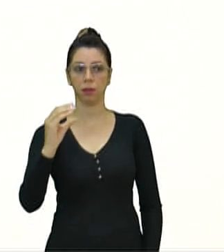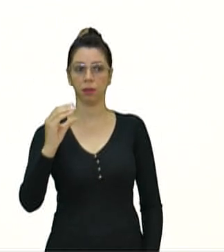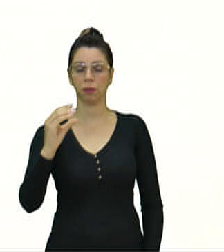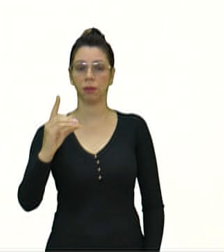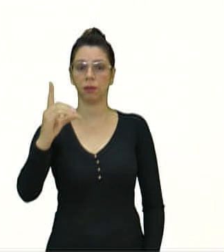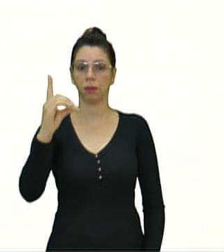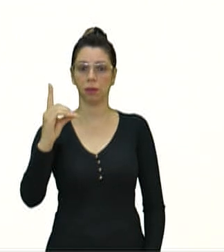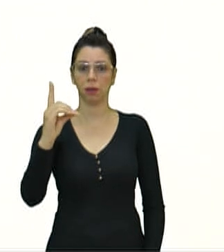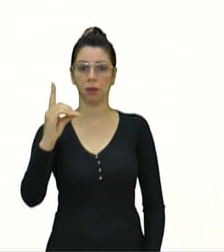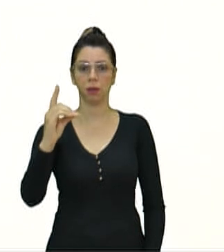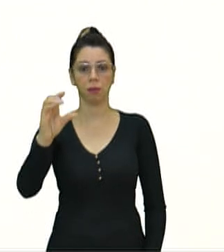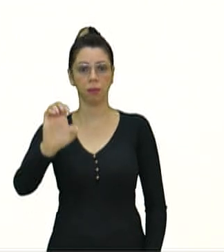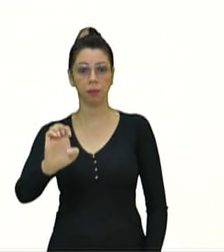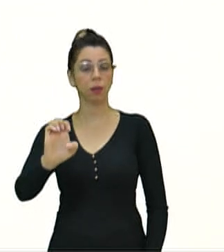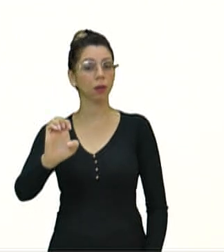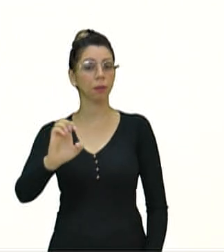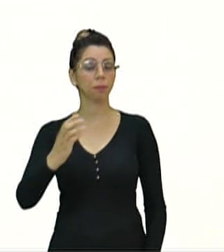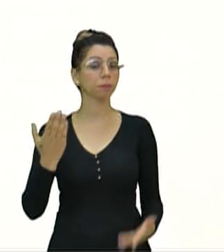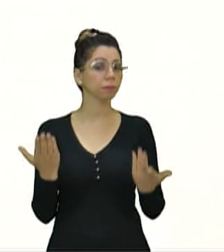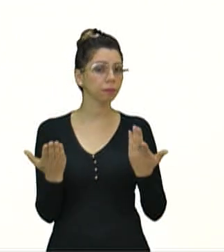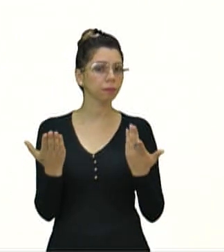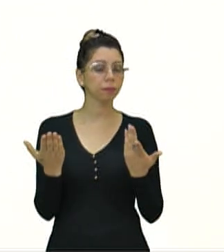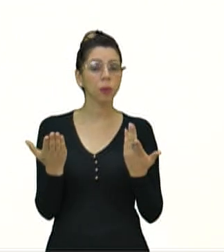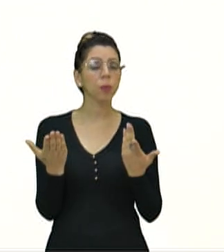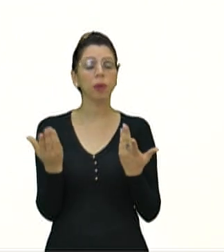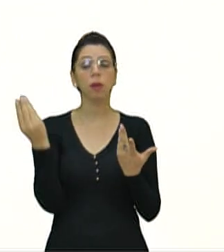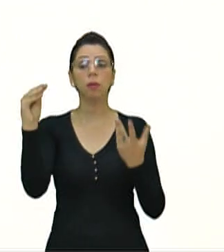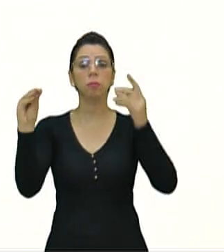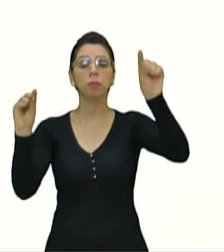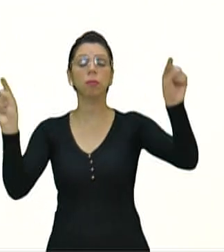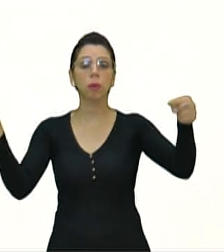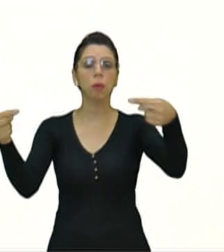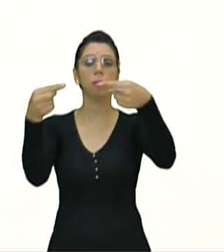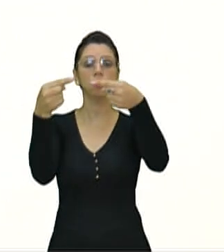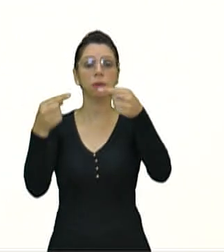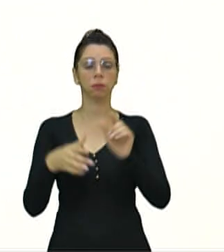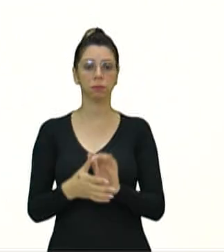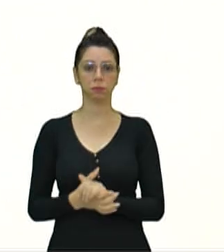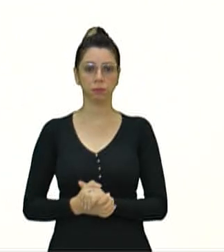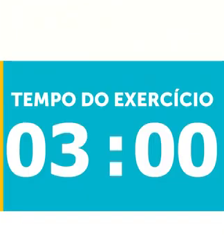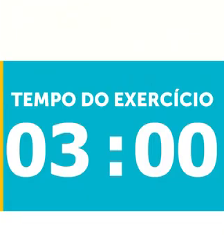gestação, direto ovo. O que se encaixa nesse espaço?